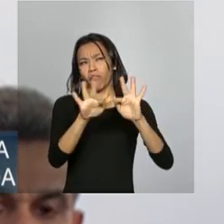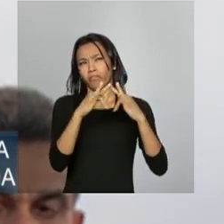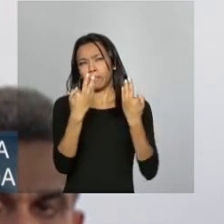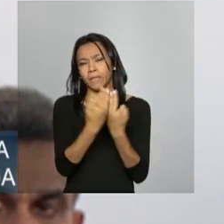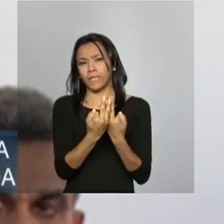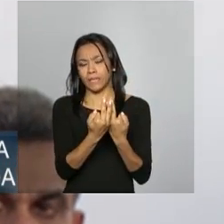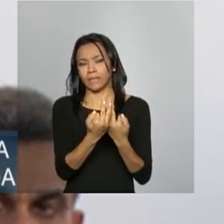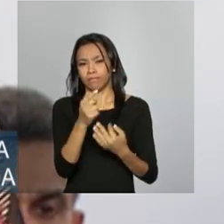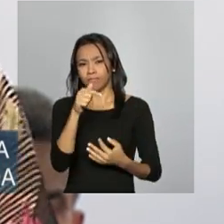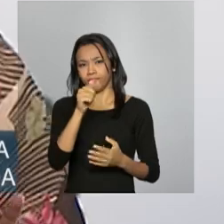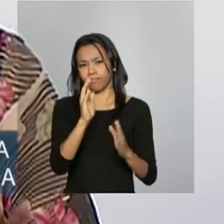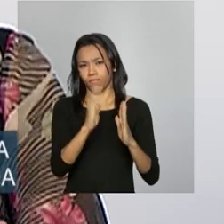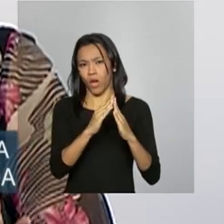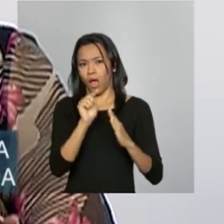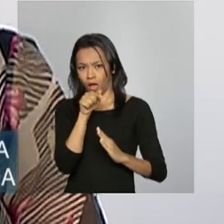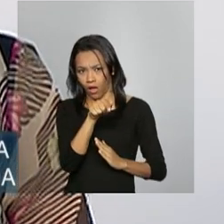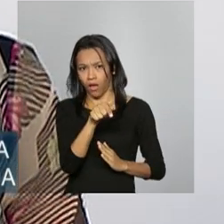média,